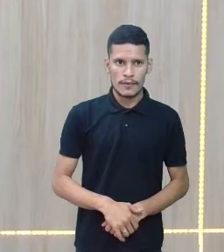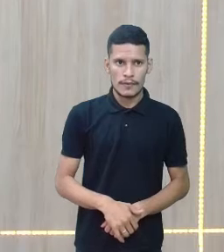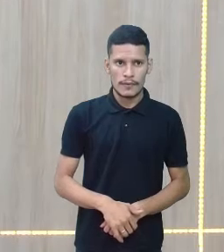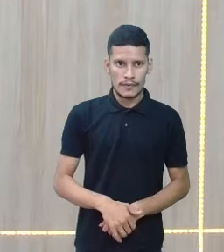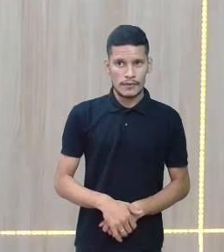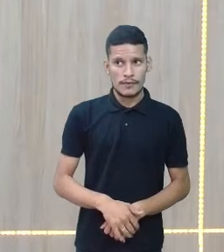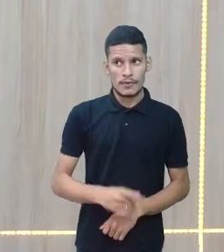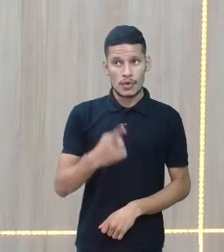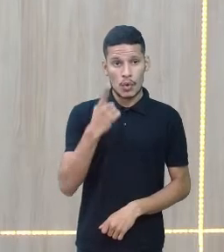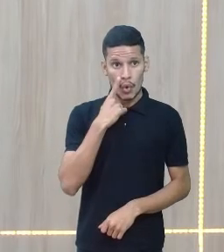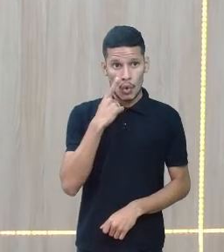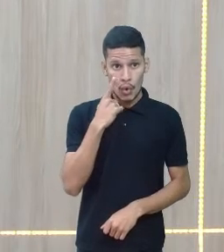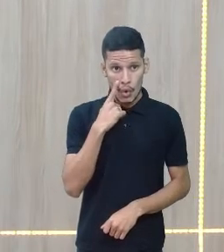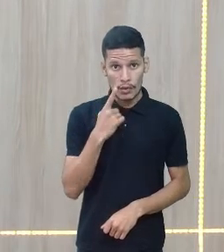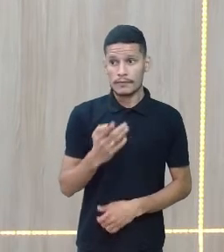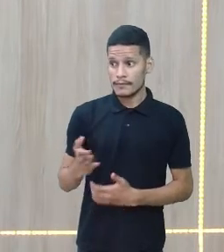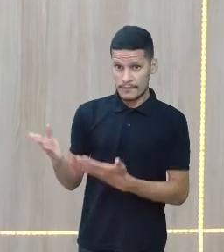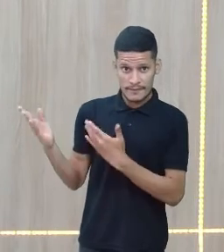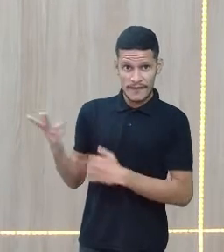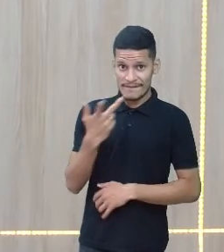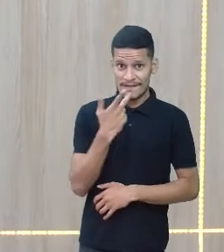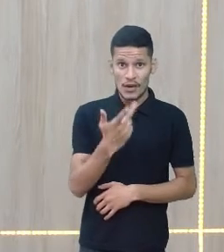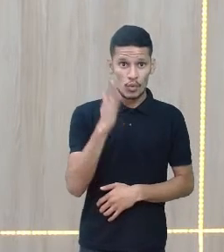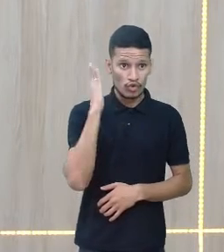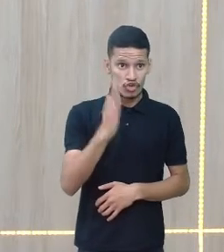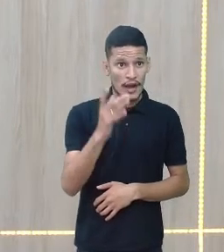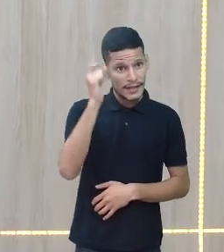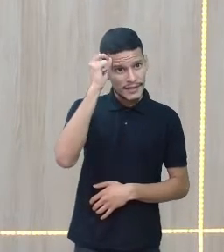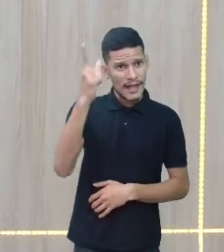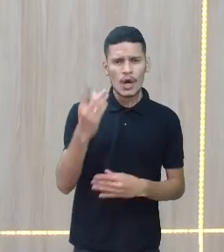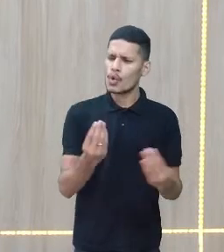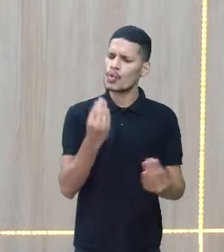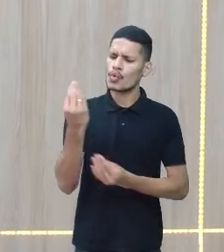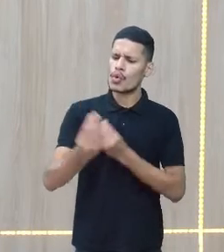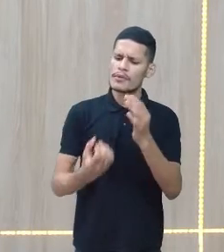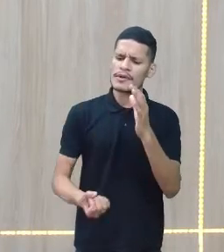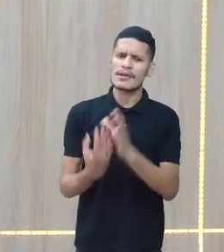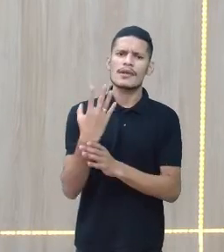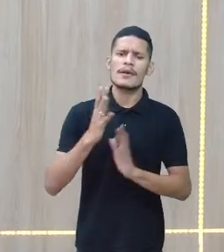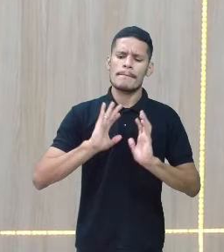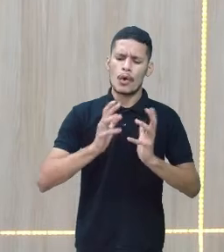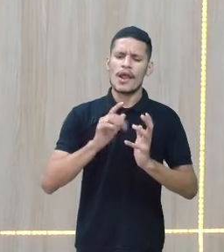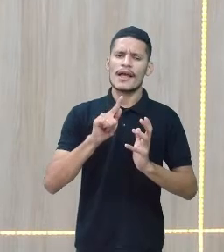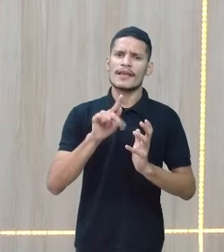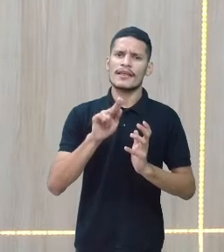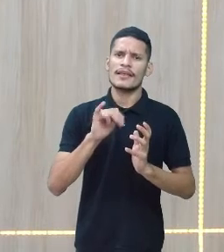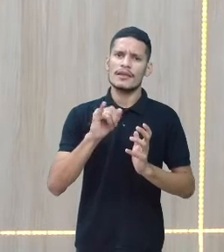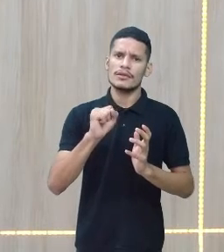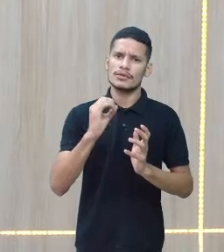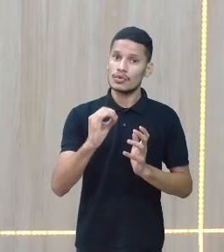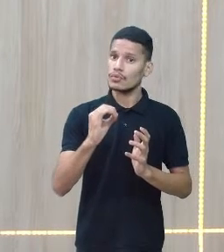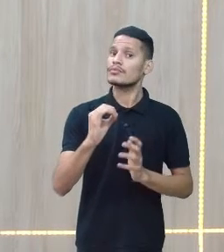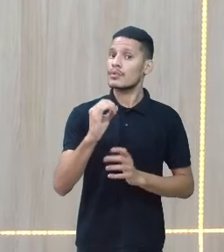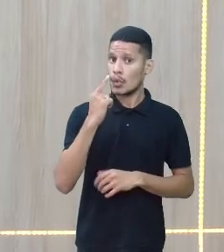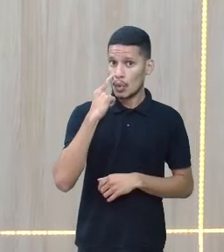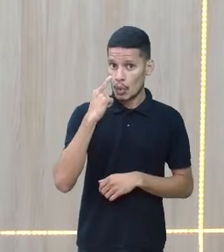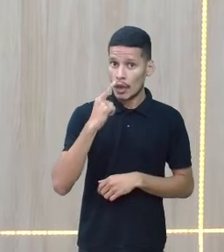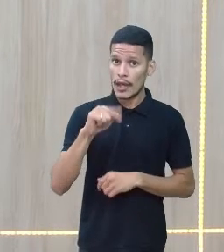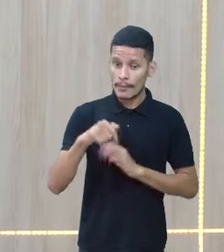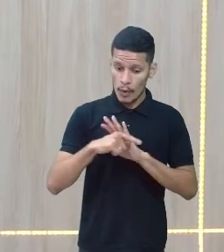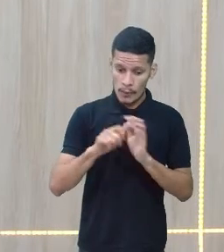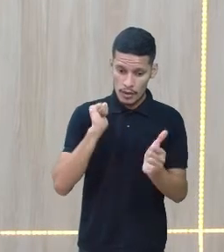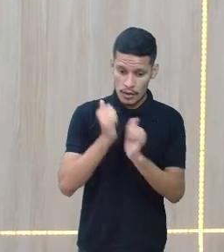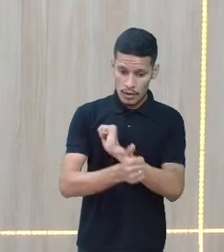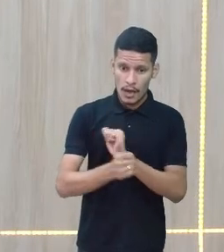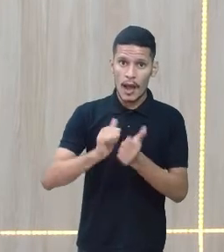Fala bem, Heleno deu uma ideia cheque aí de como construir uma bola com guiso, né? Isso aí é esporte adaptado,